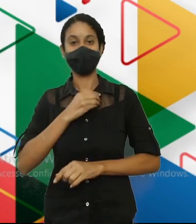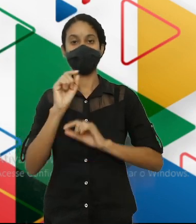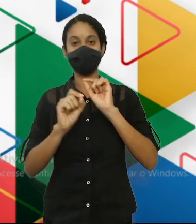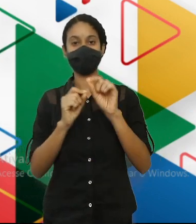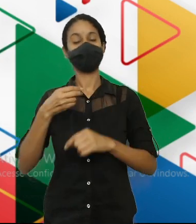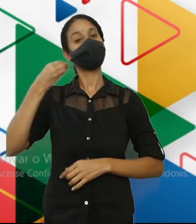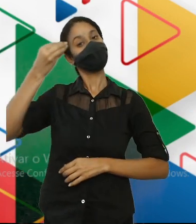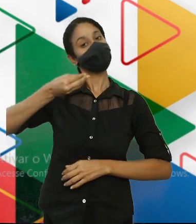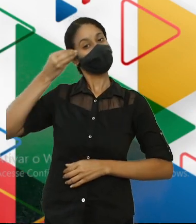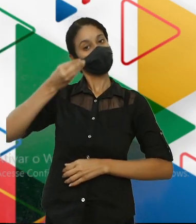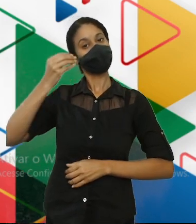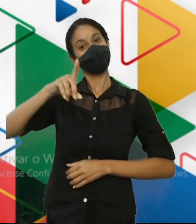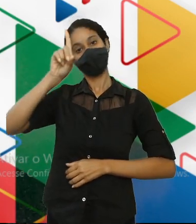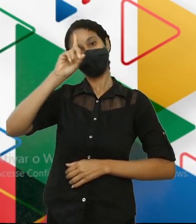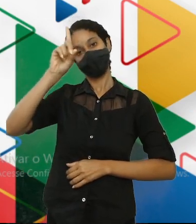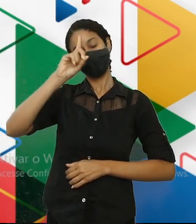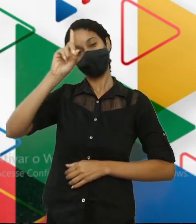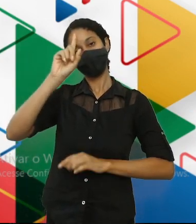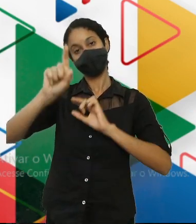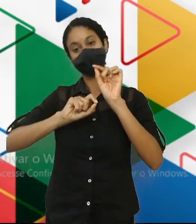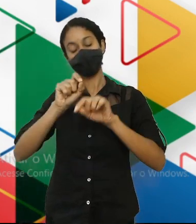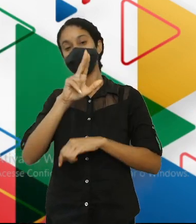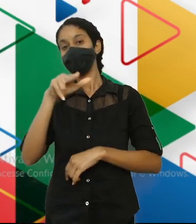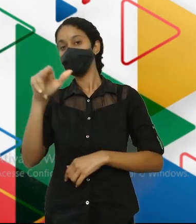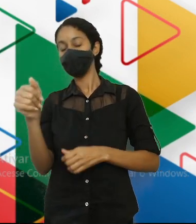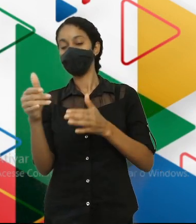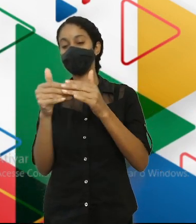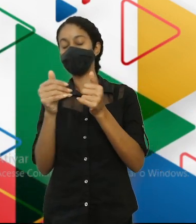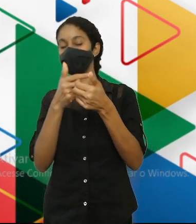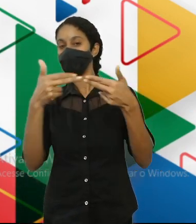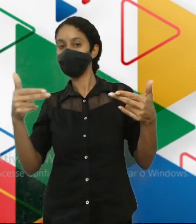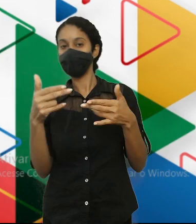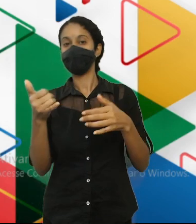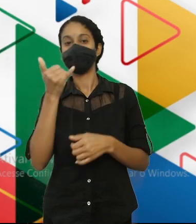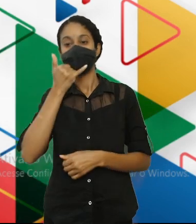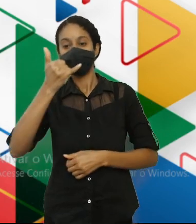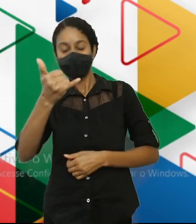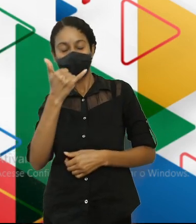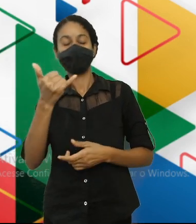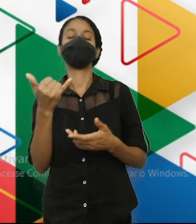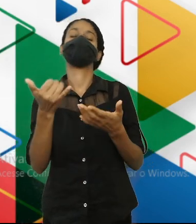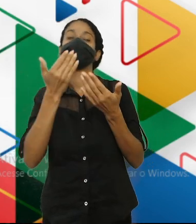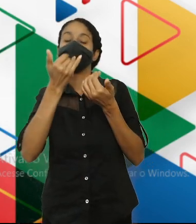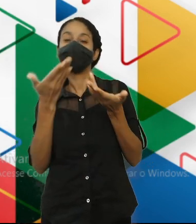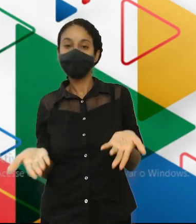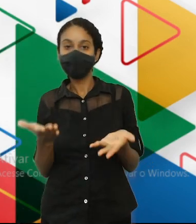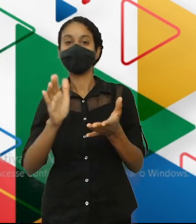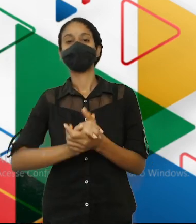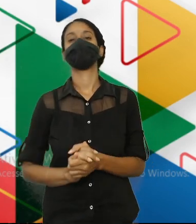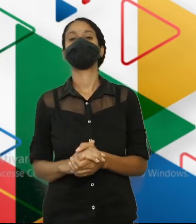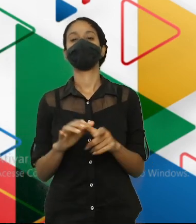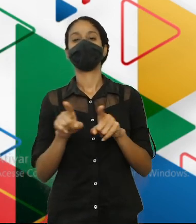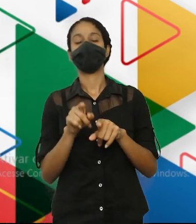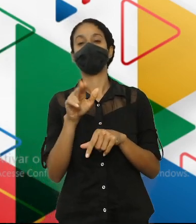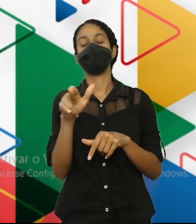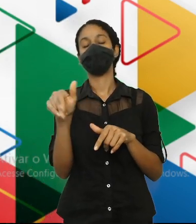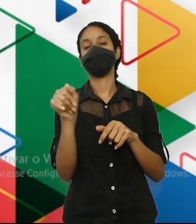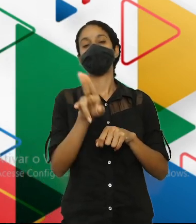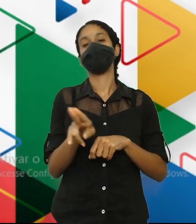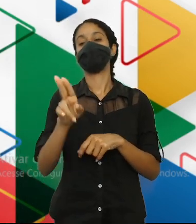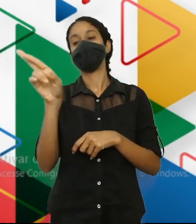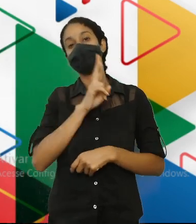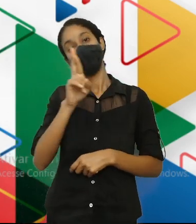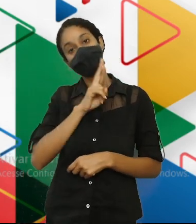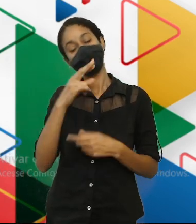essa experiência no dia a dia. Quem é que nunca pediu alguma coisa no iFood, ou quem é que nunca, no caso de urgência,